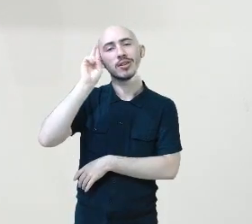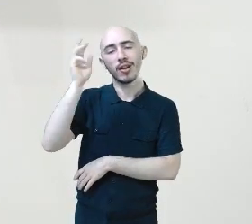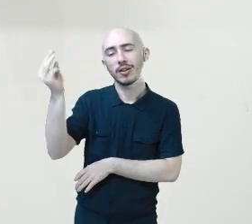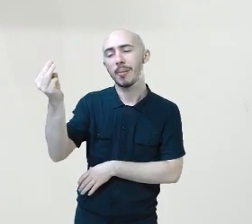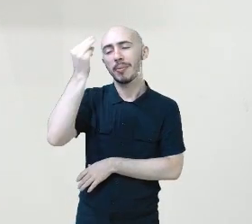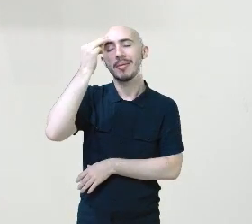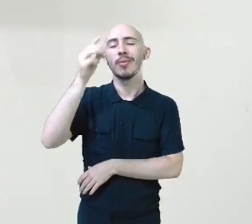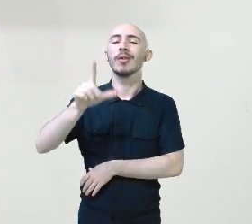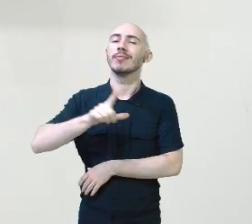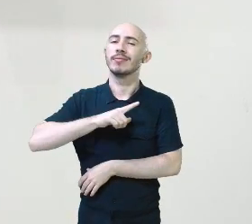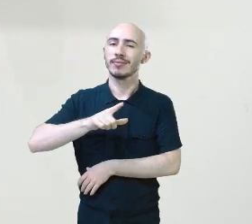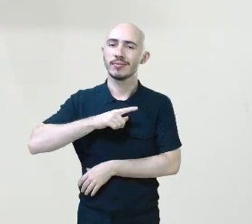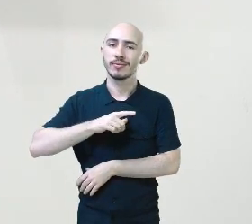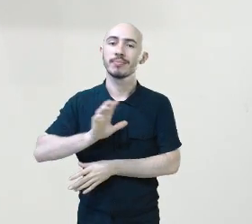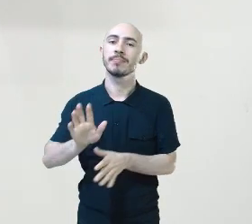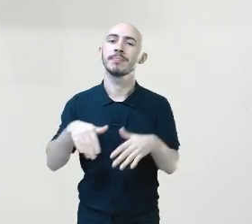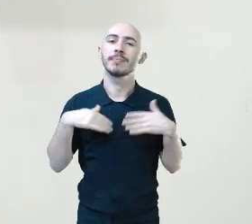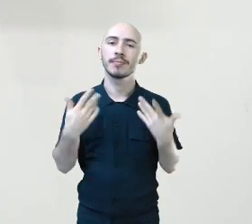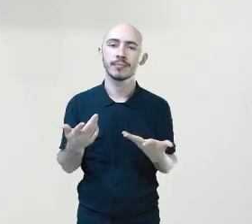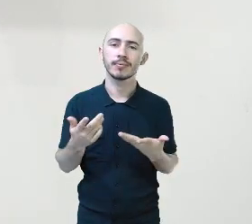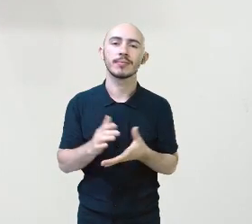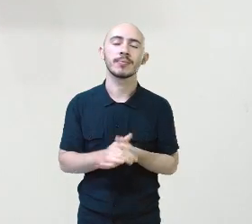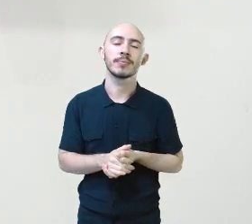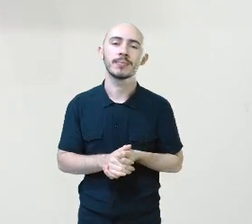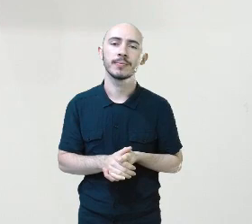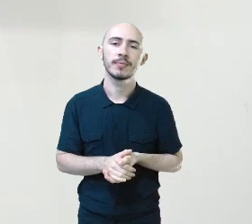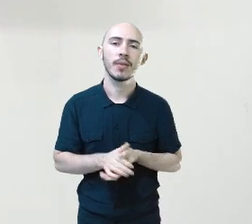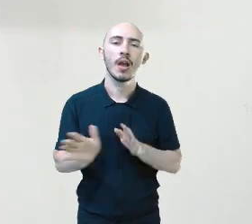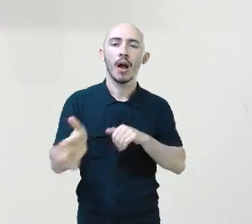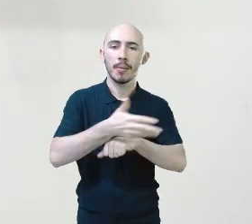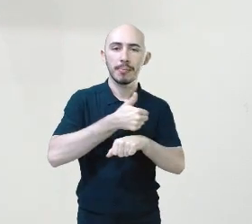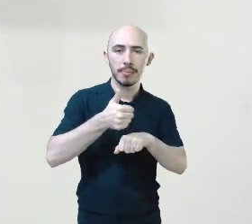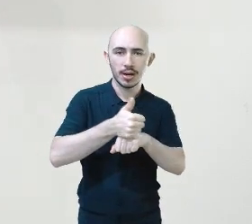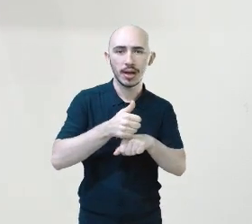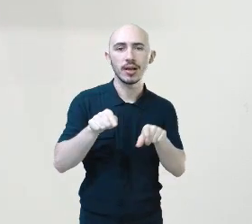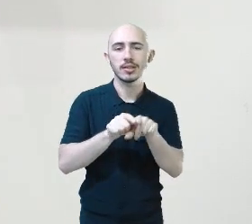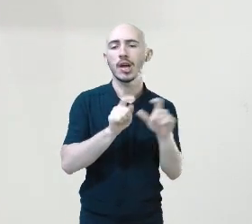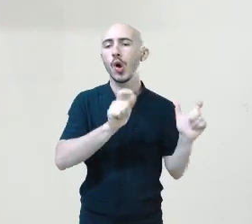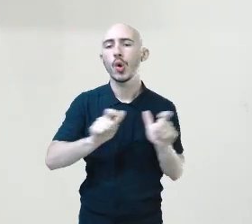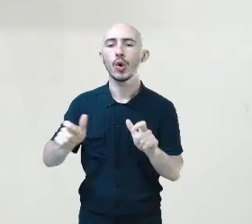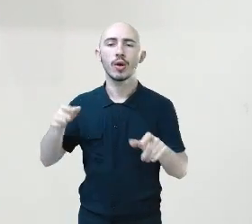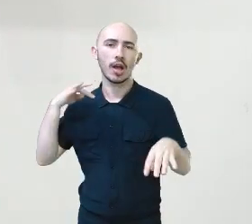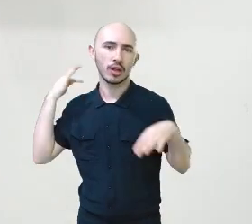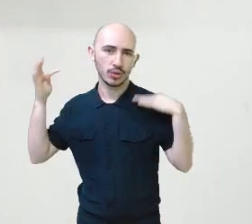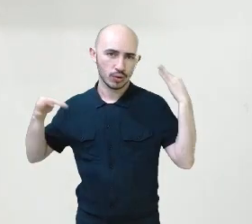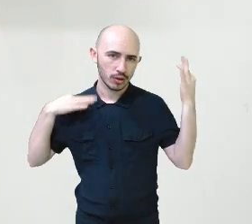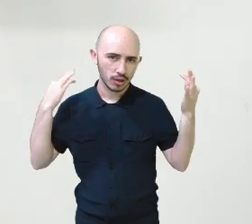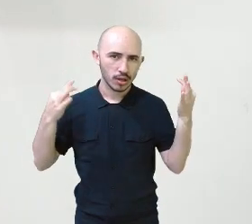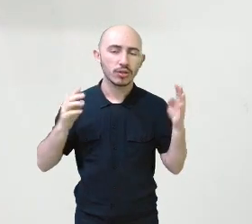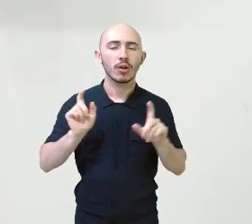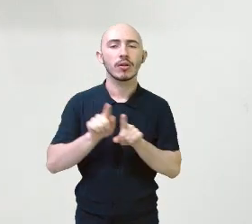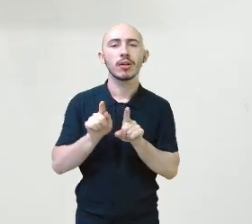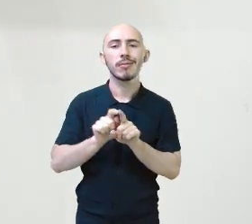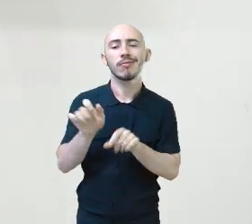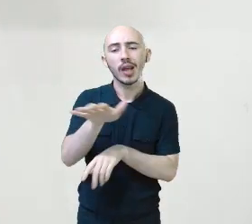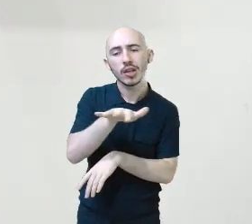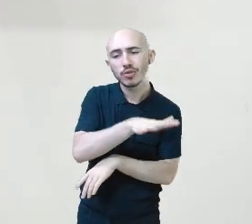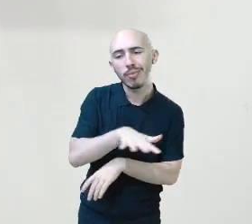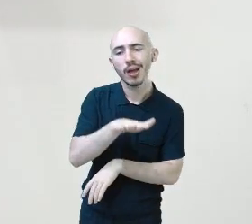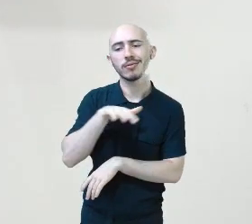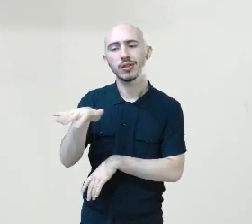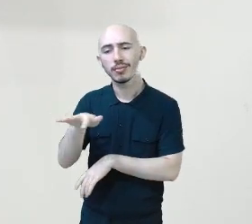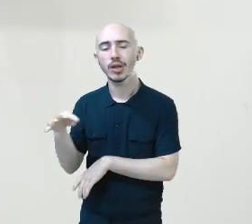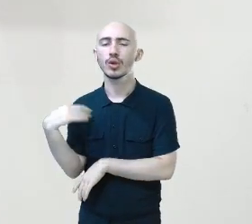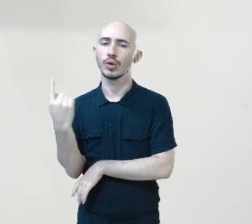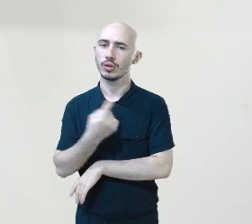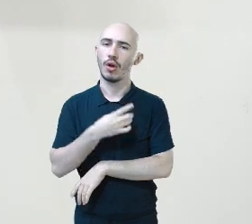memória. Pois é, além das praças, dos pontos turísticos, além desses espaços que a gente já